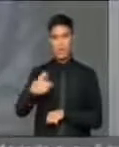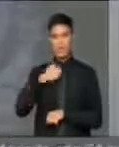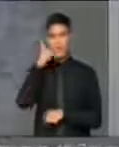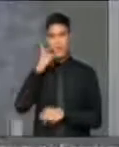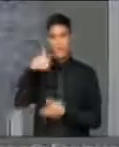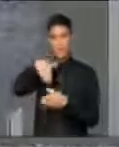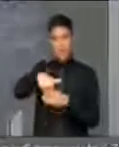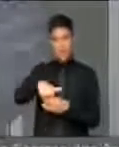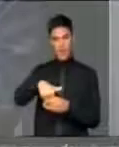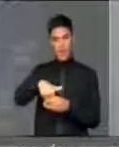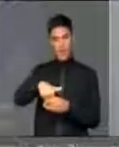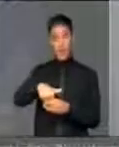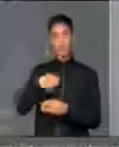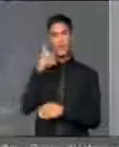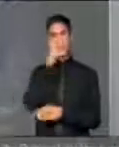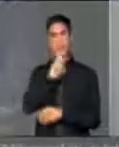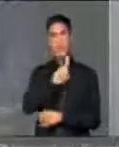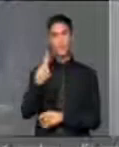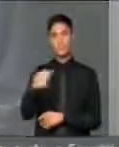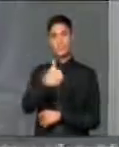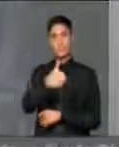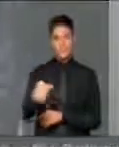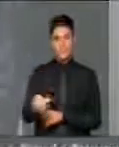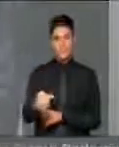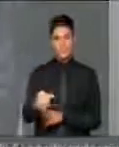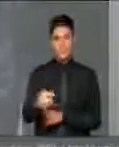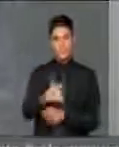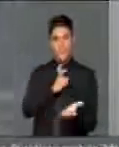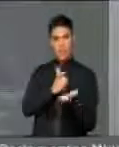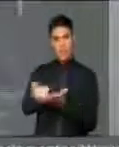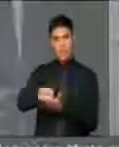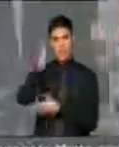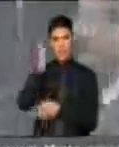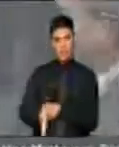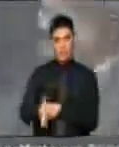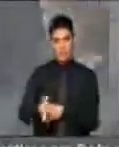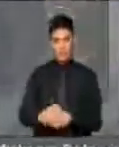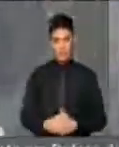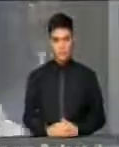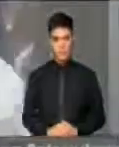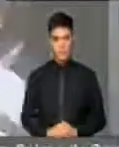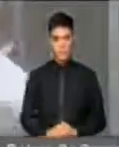votos nesse plenário, no domingo, dia 17. Impeachment já!